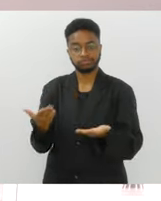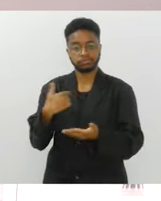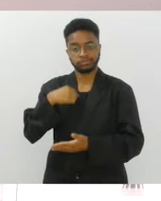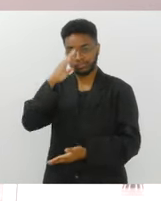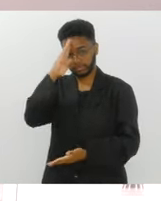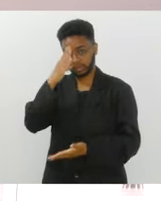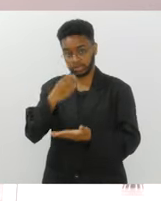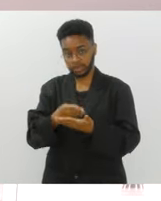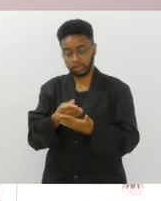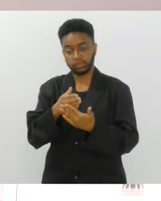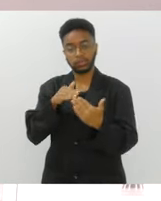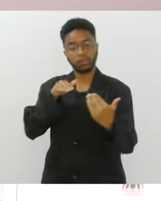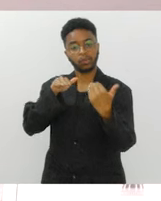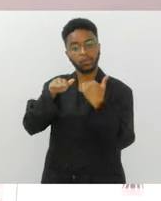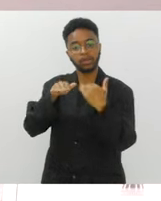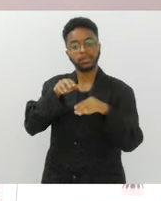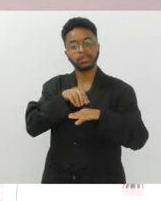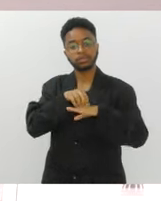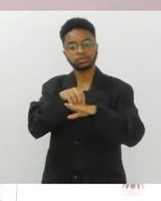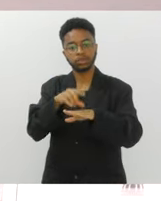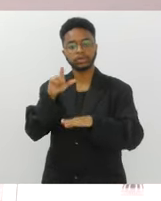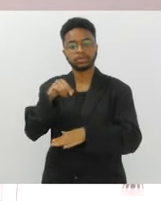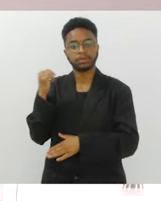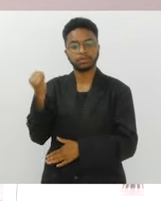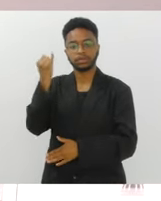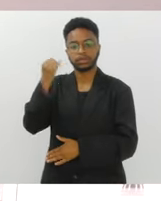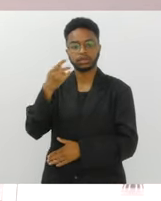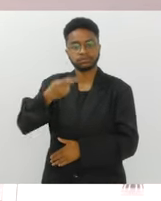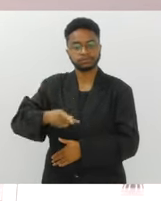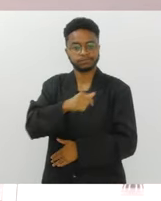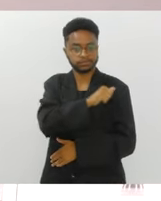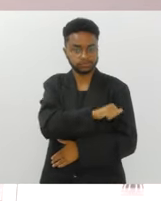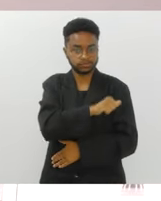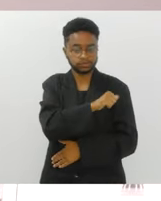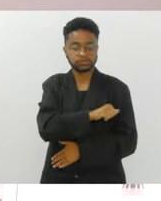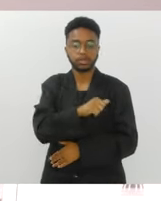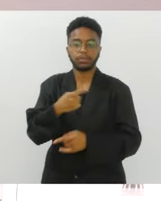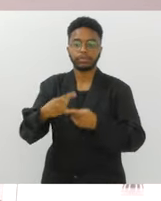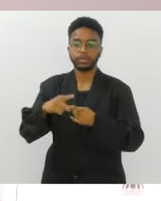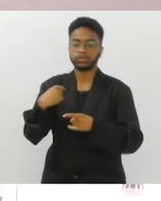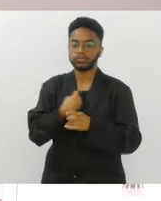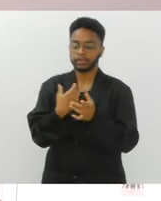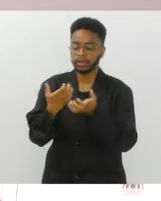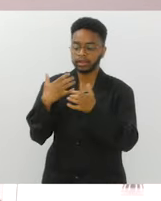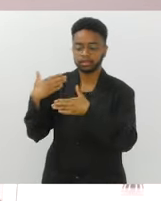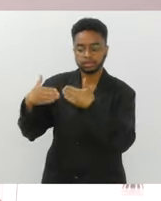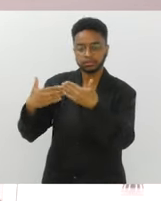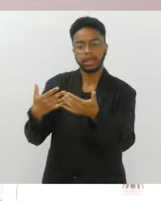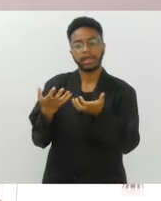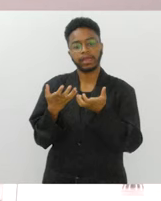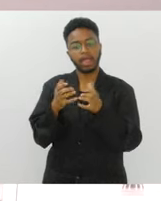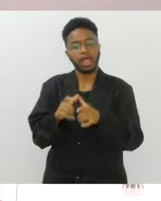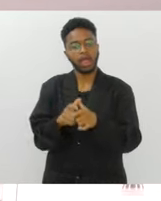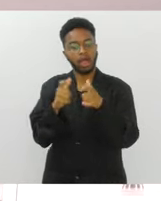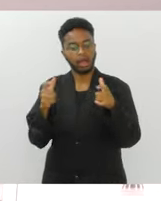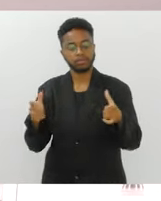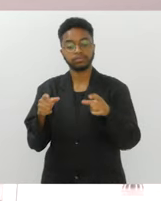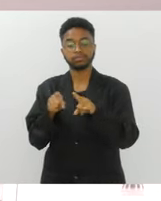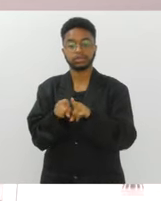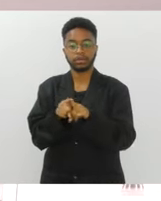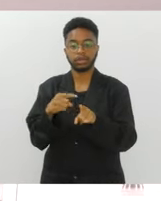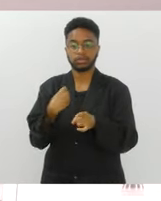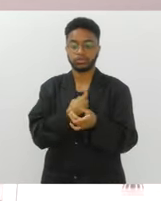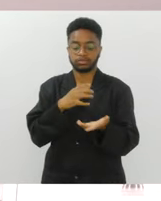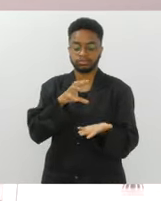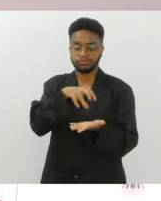determinante para um Estado que quer se desenvolver, para um Estado que quer crescer, e a agência quer contribuir com esse papel,